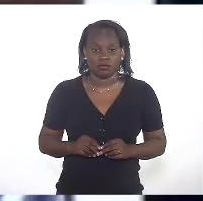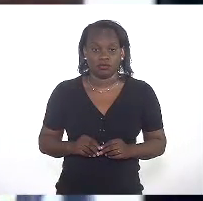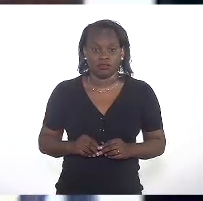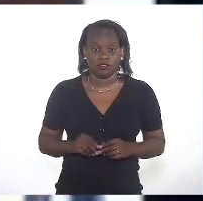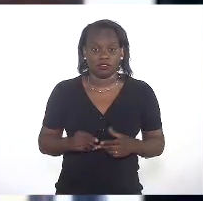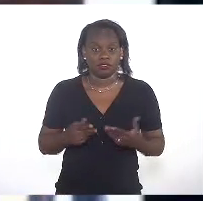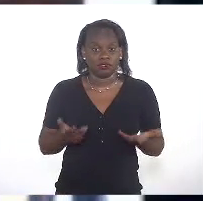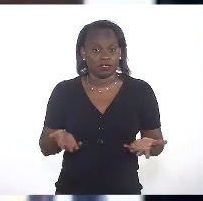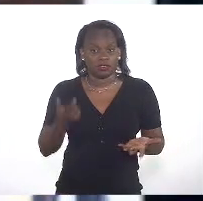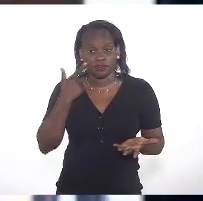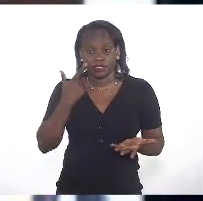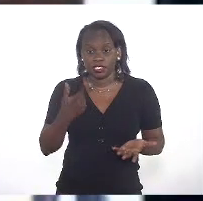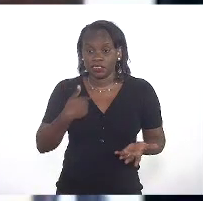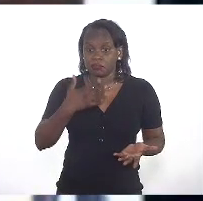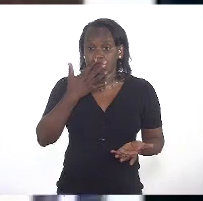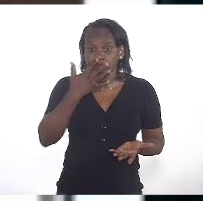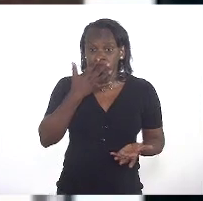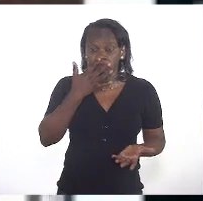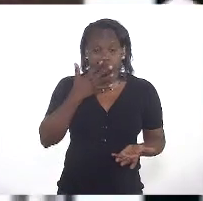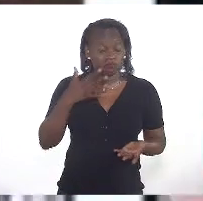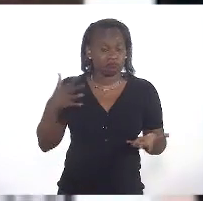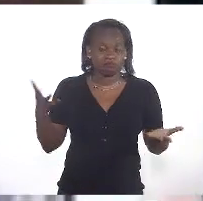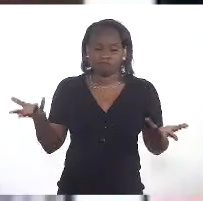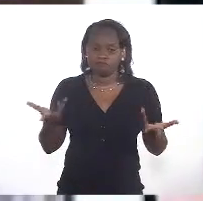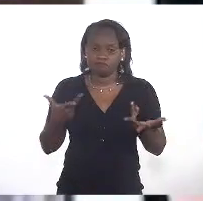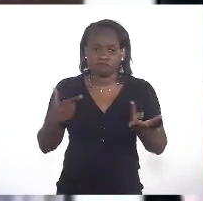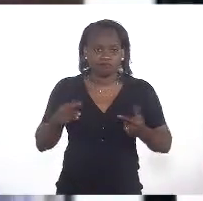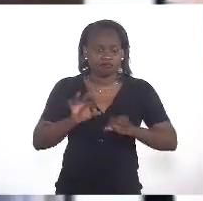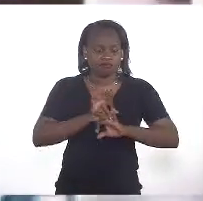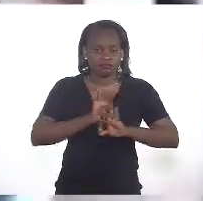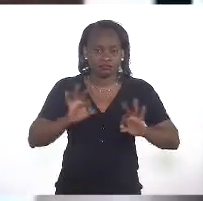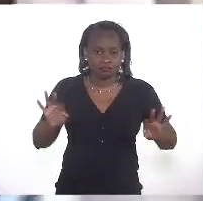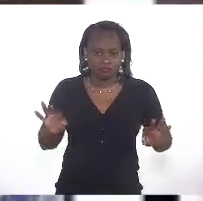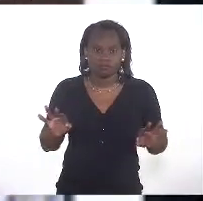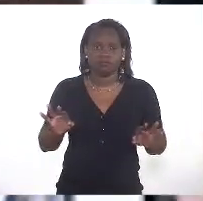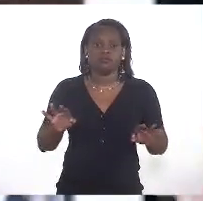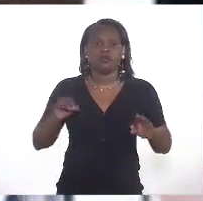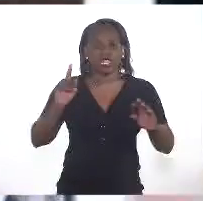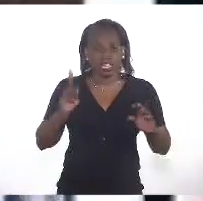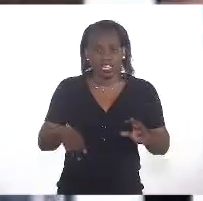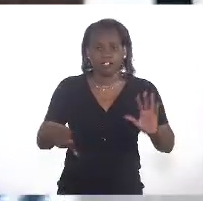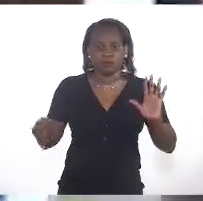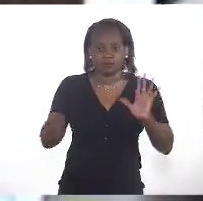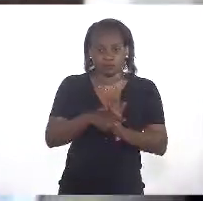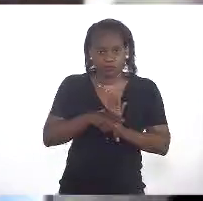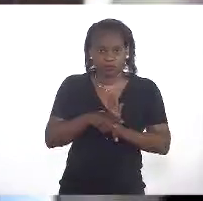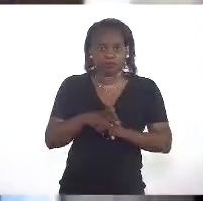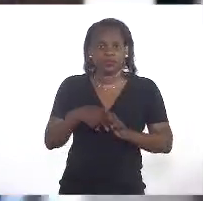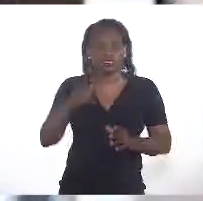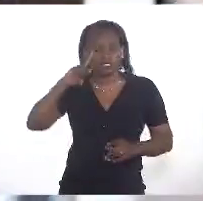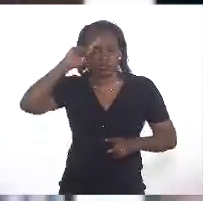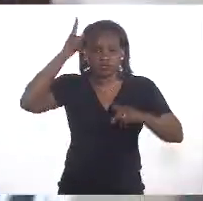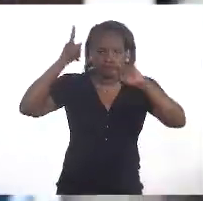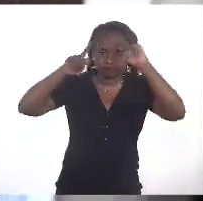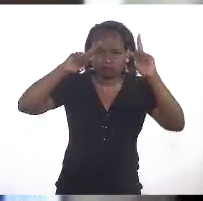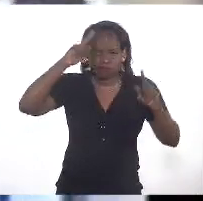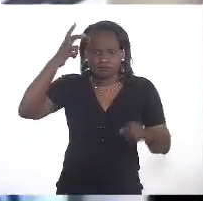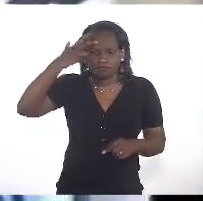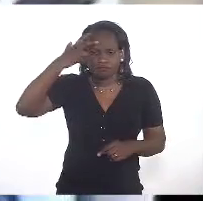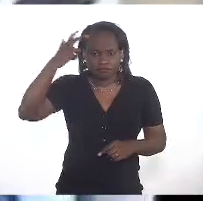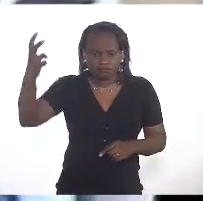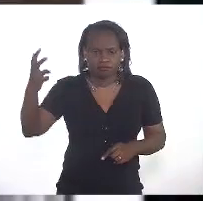Olha, isto é uma coisa fantástica e é produto da